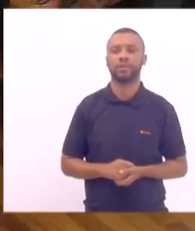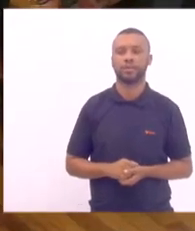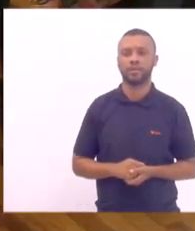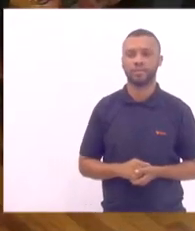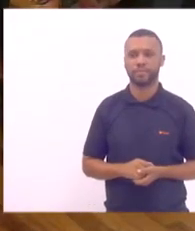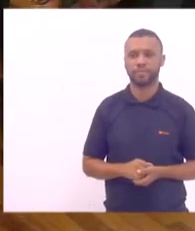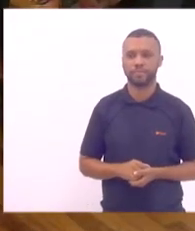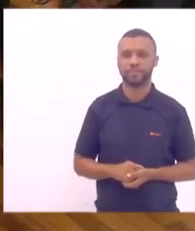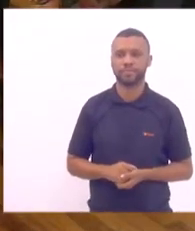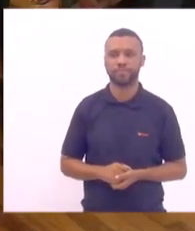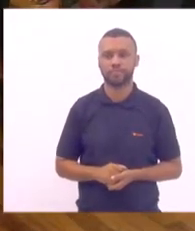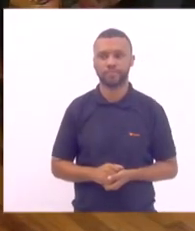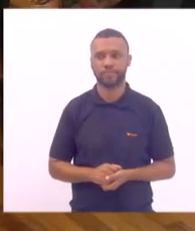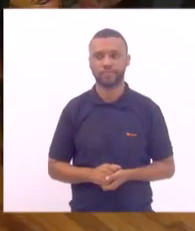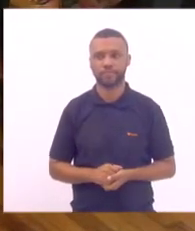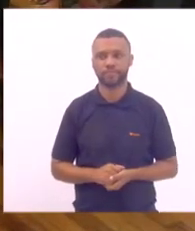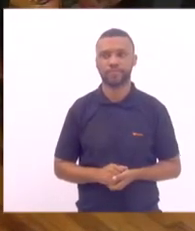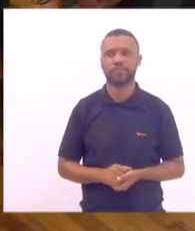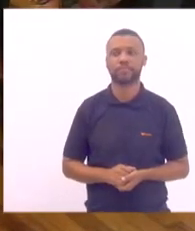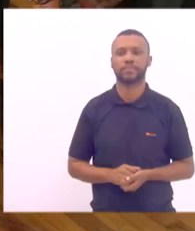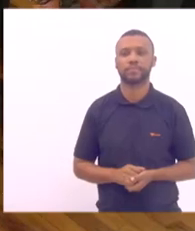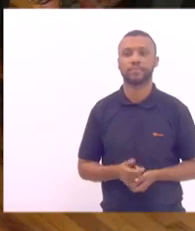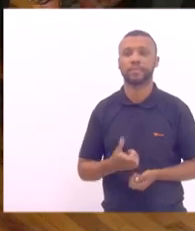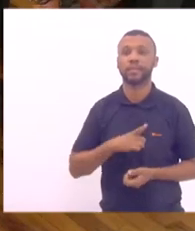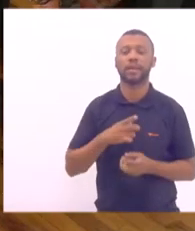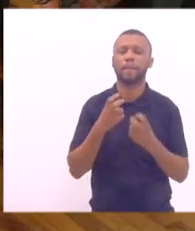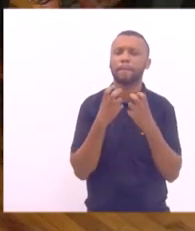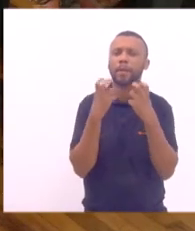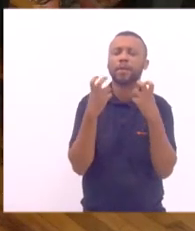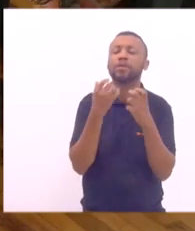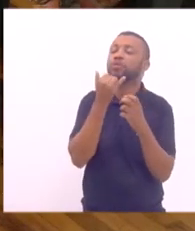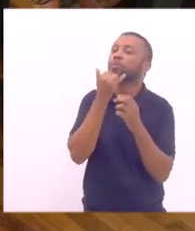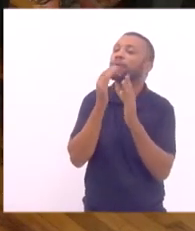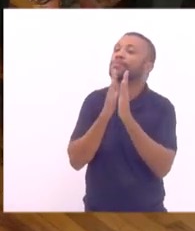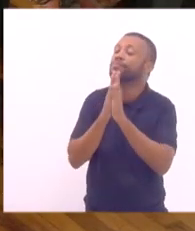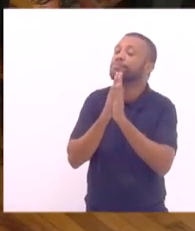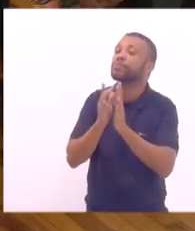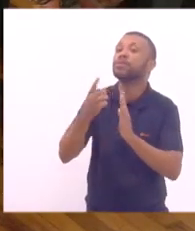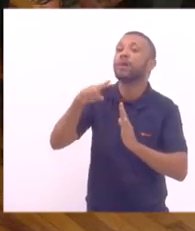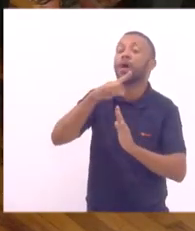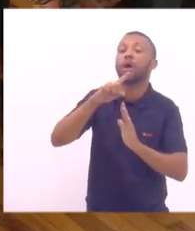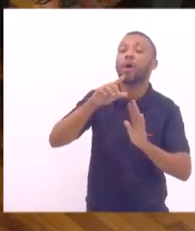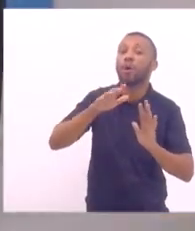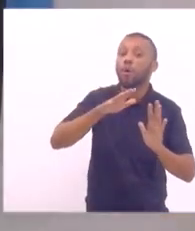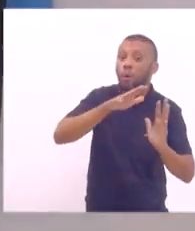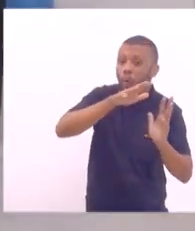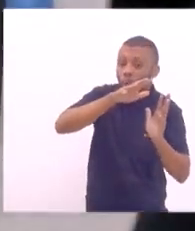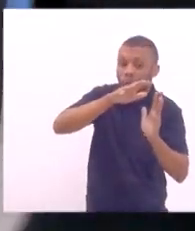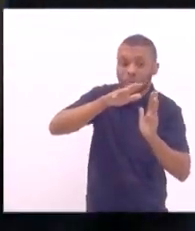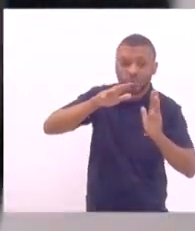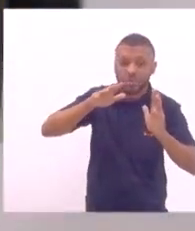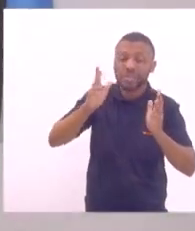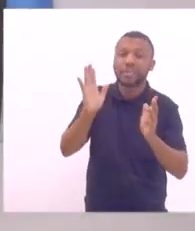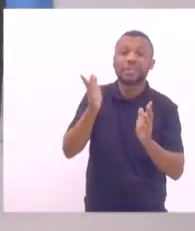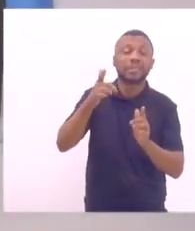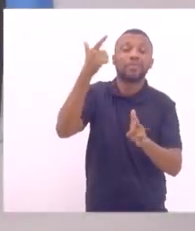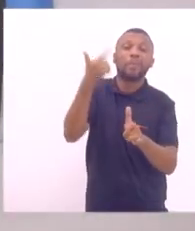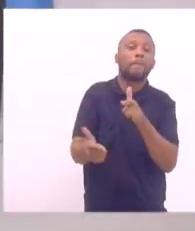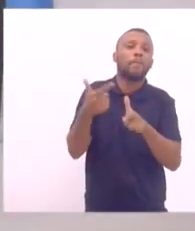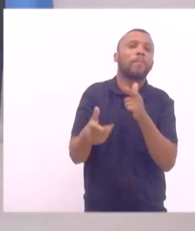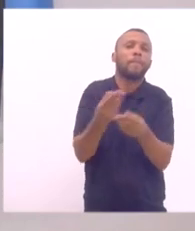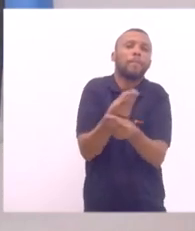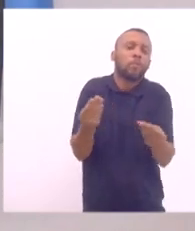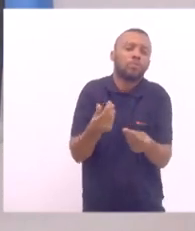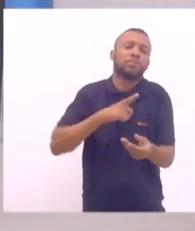reclamar na justiça. Mas isso aqui tem um clamor, deputado Luiz. O mundo já chegou aqui por conta disso. O mundo vai